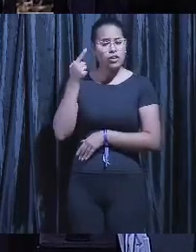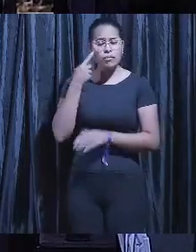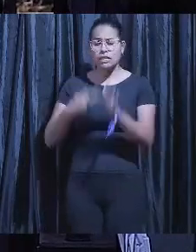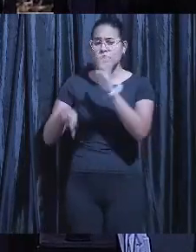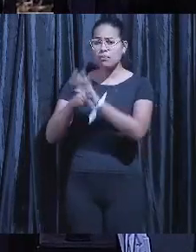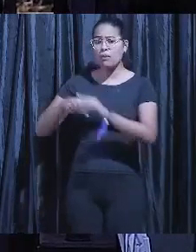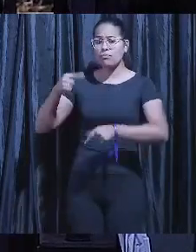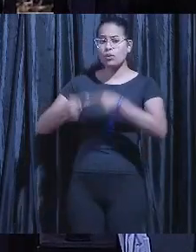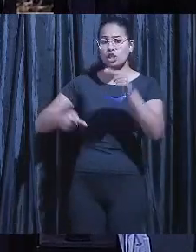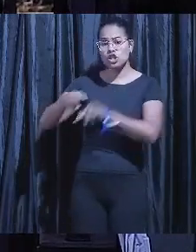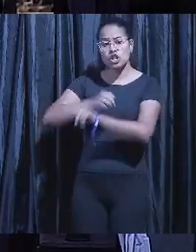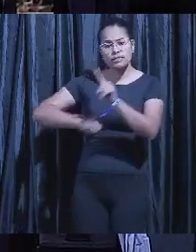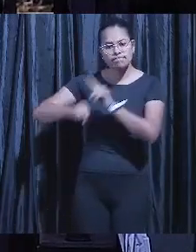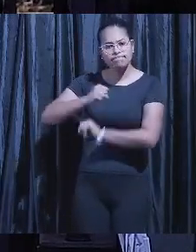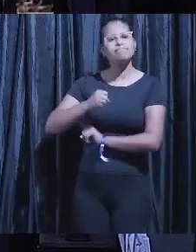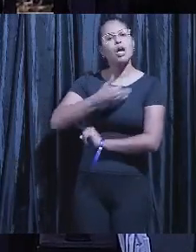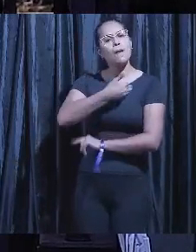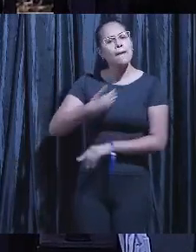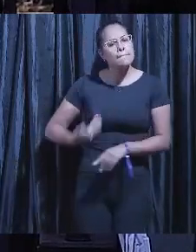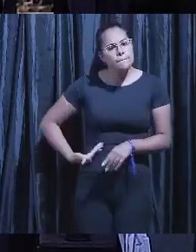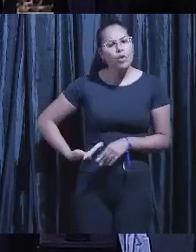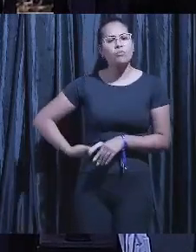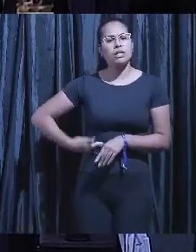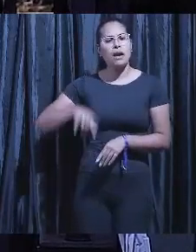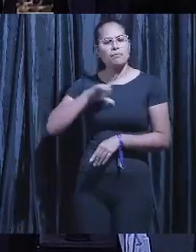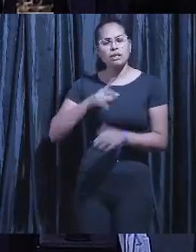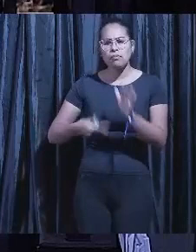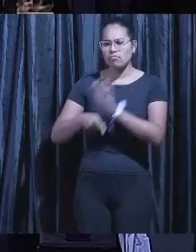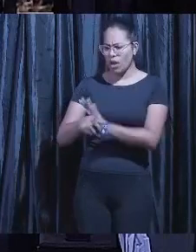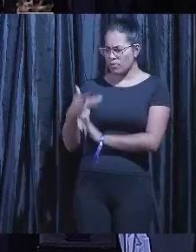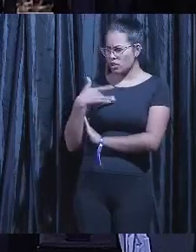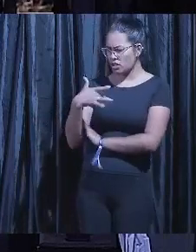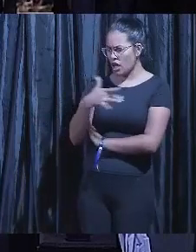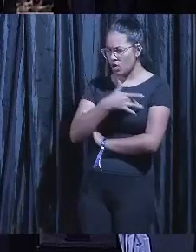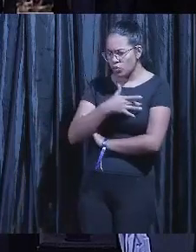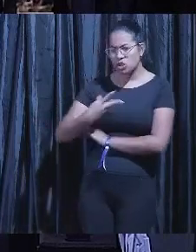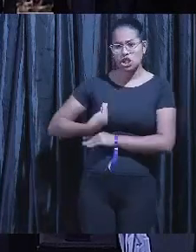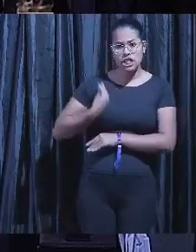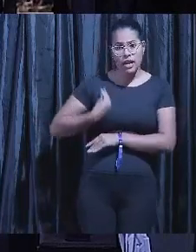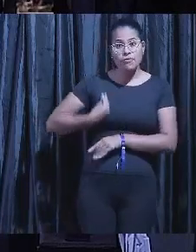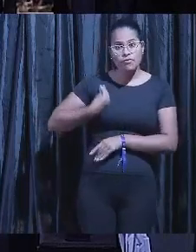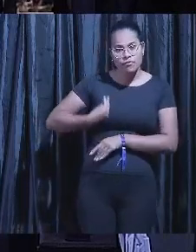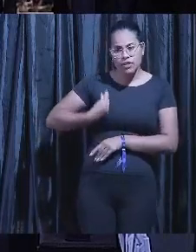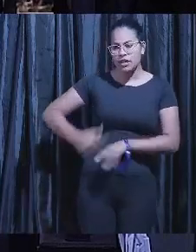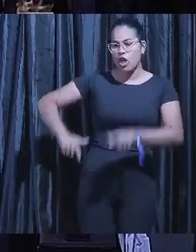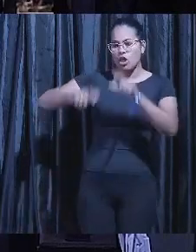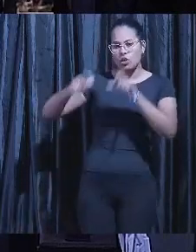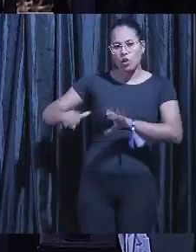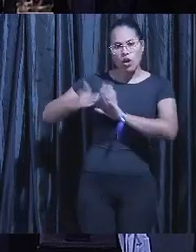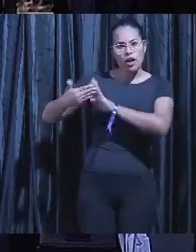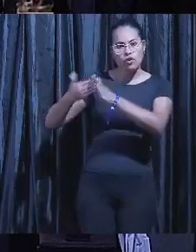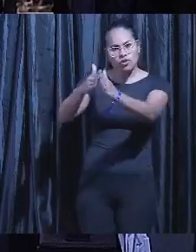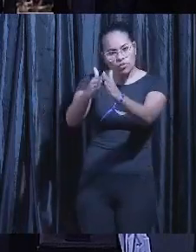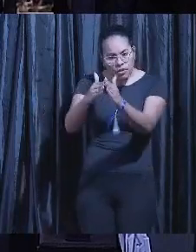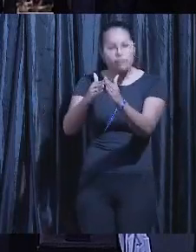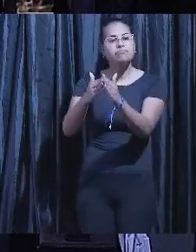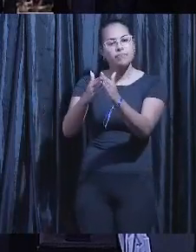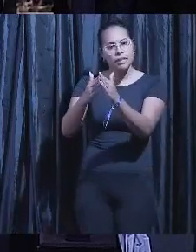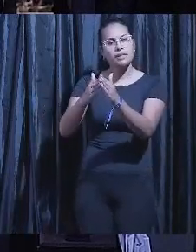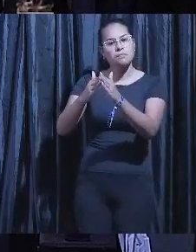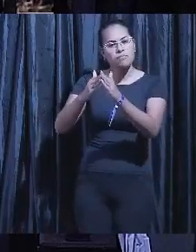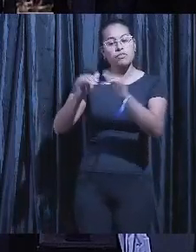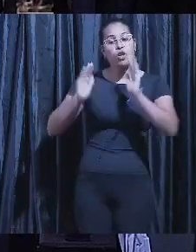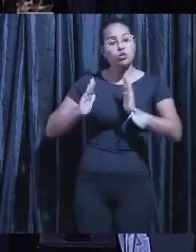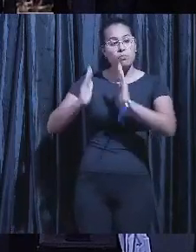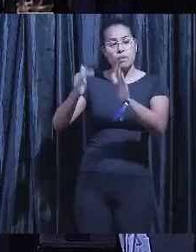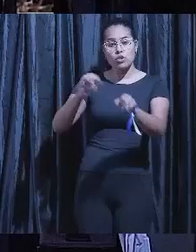garantir também a saúde e a vida dos territórios favelados e periféricos durante